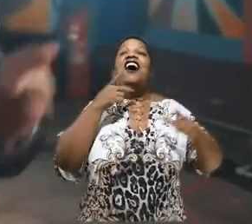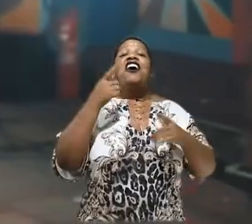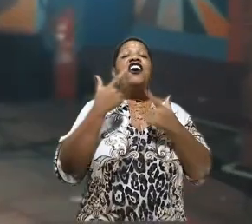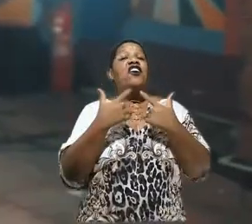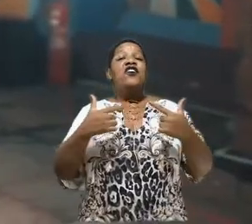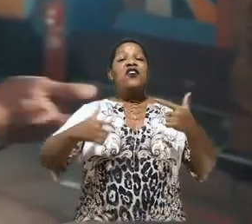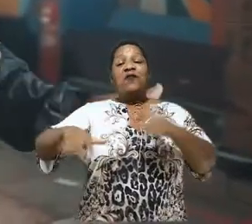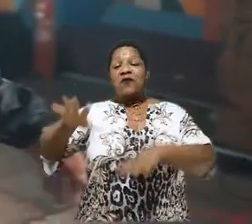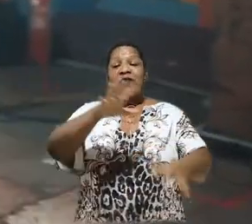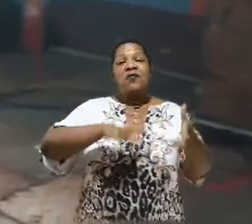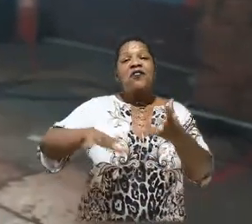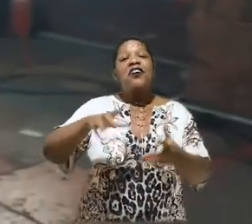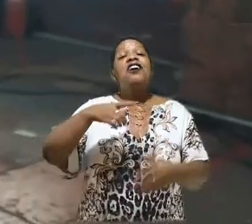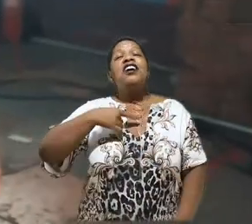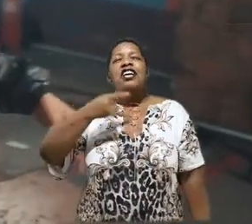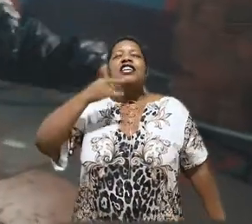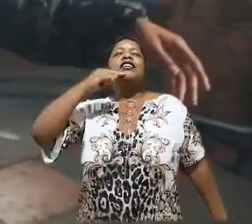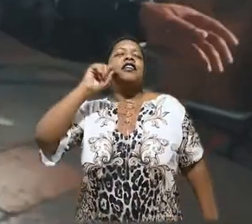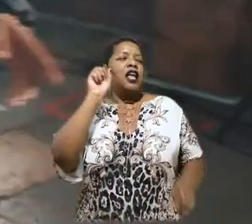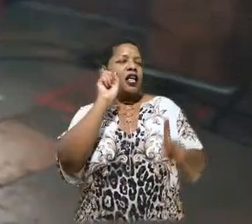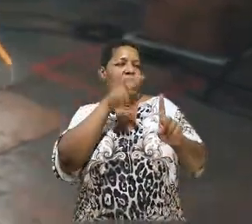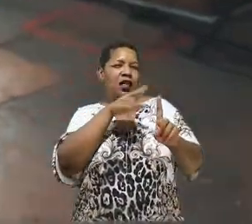desenvolver um